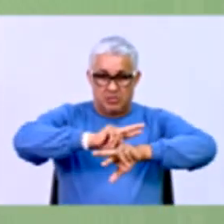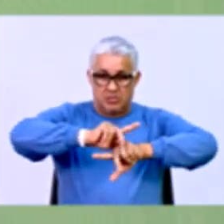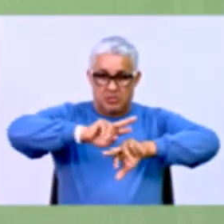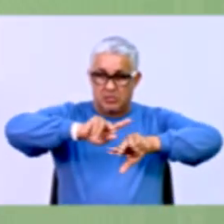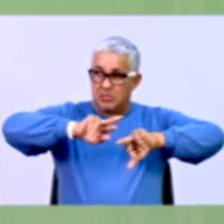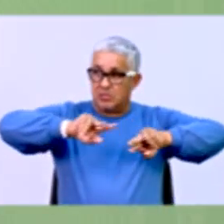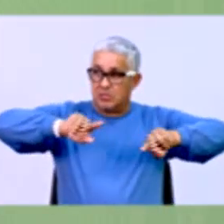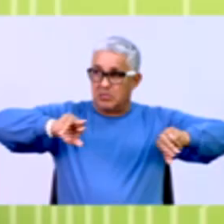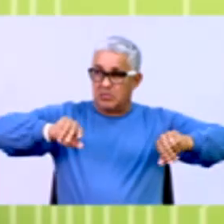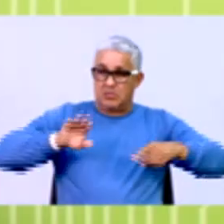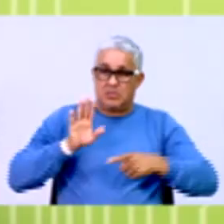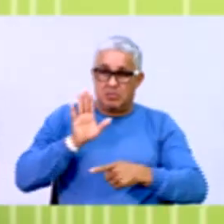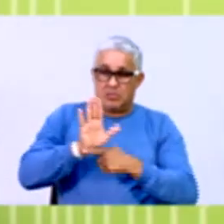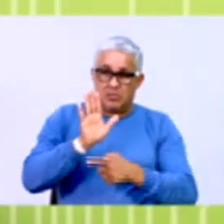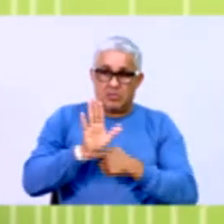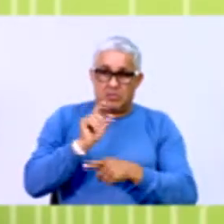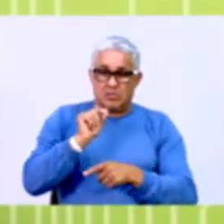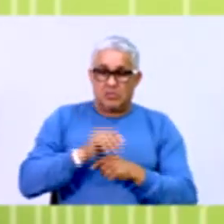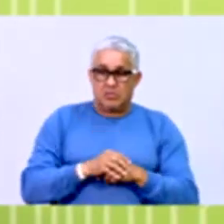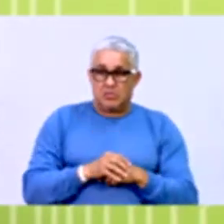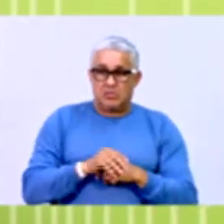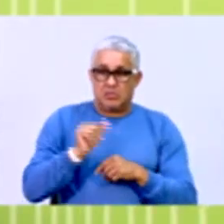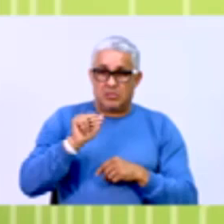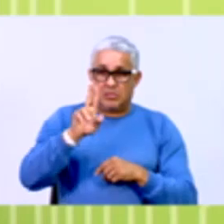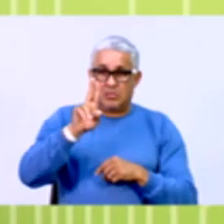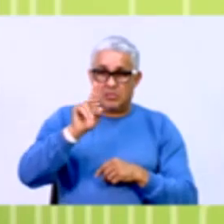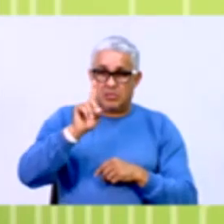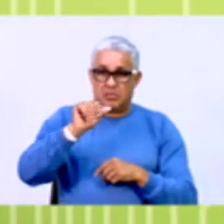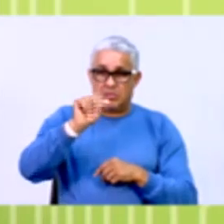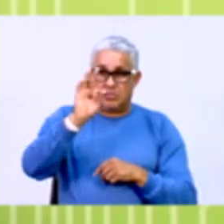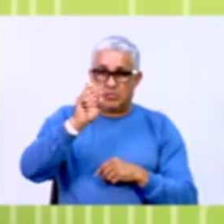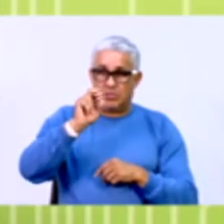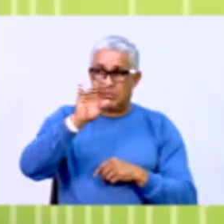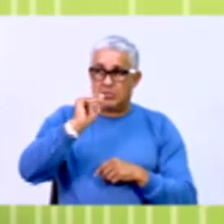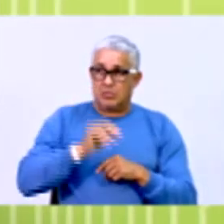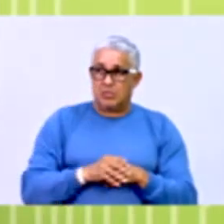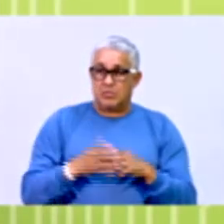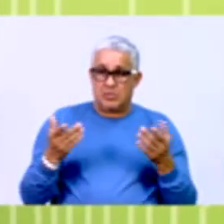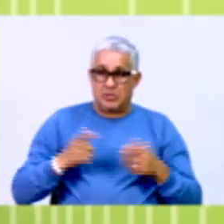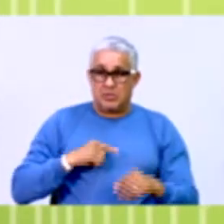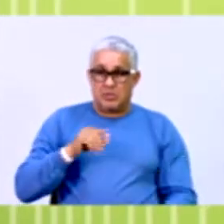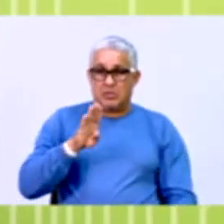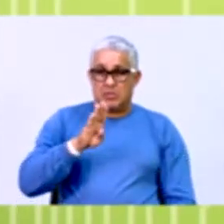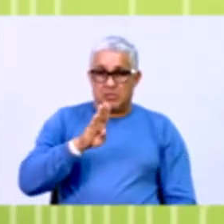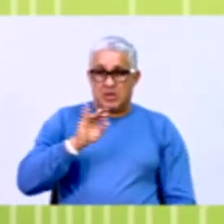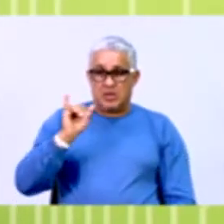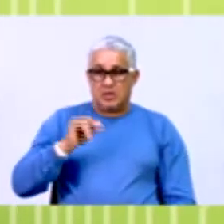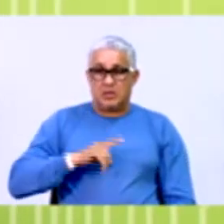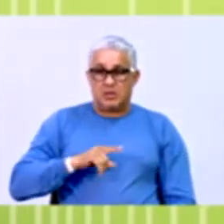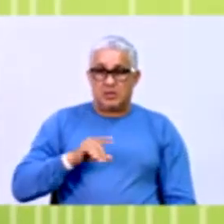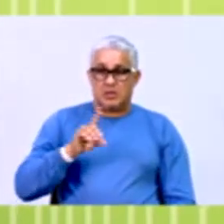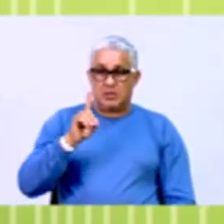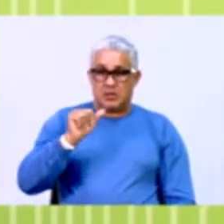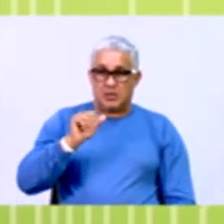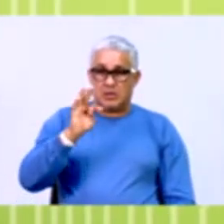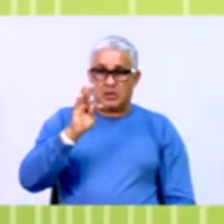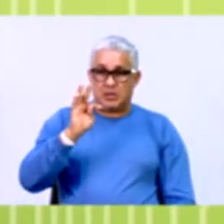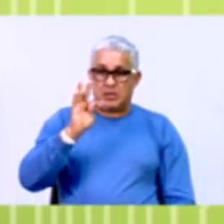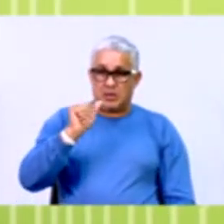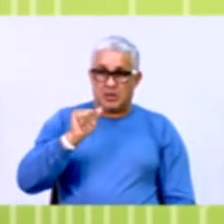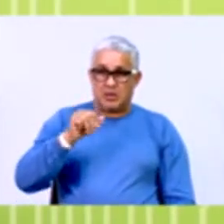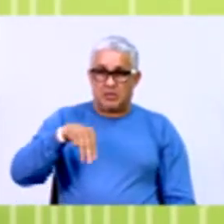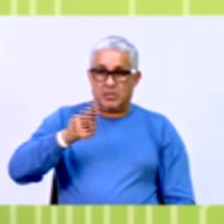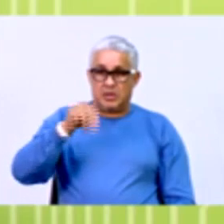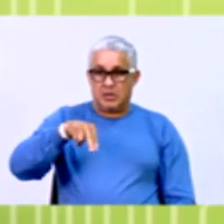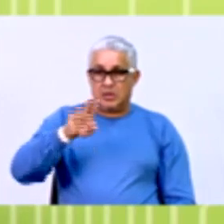vão ajudá-lo na questão da auditoria. Hoje nós temos aí o que? O BI, o Data Mining, né? O Data